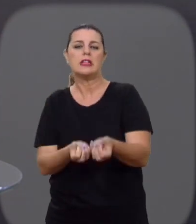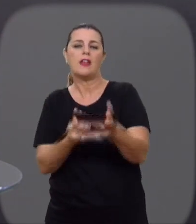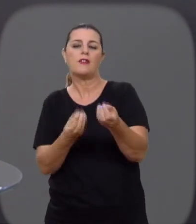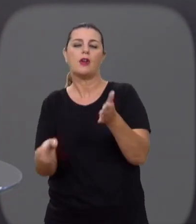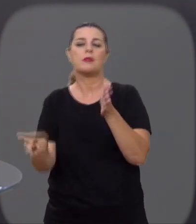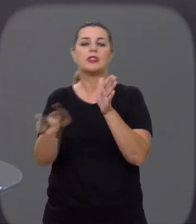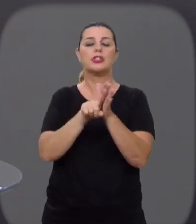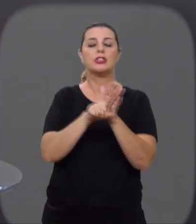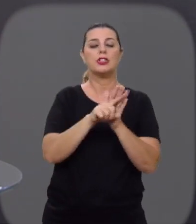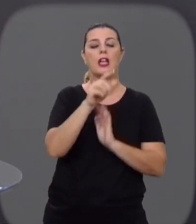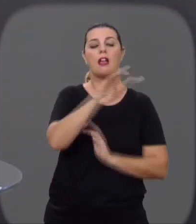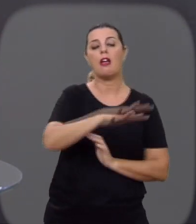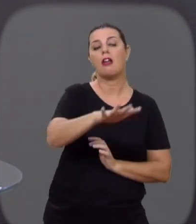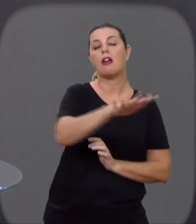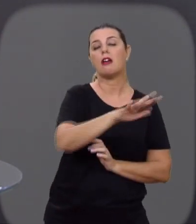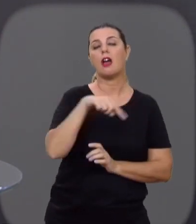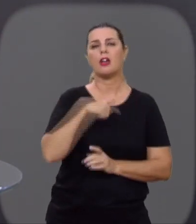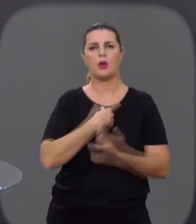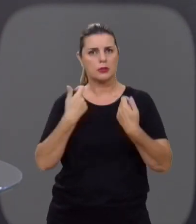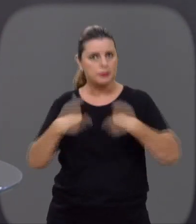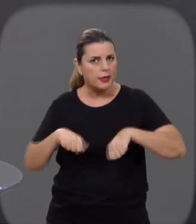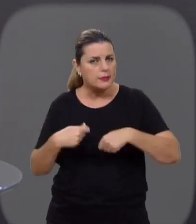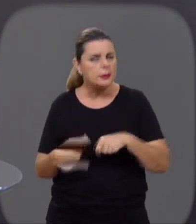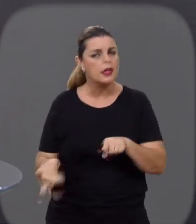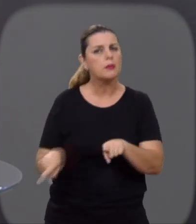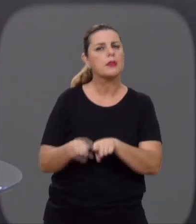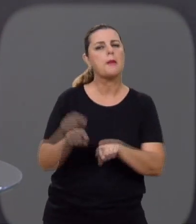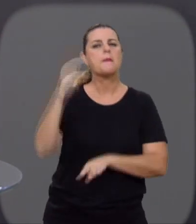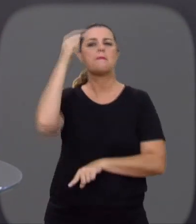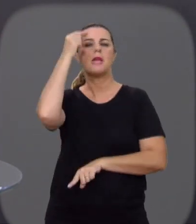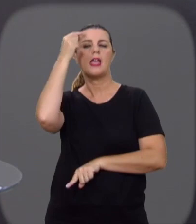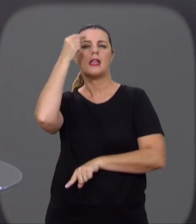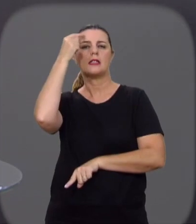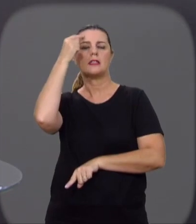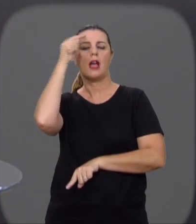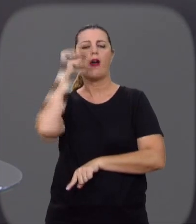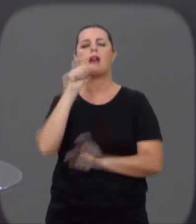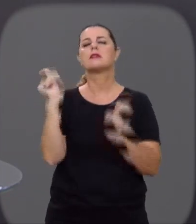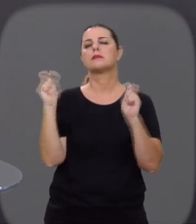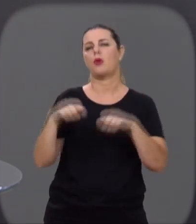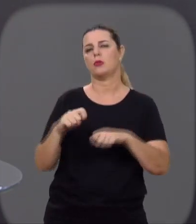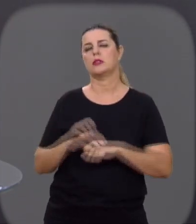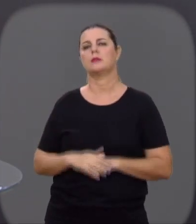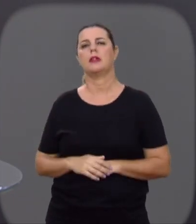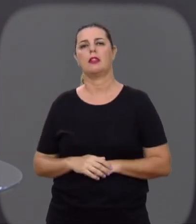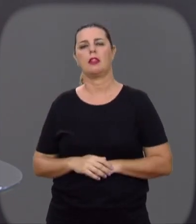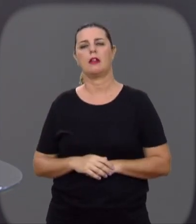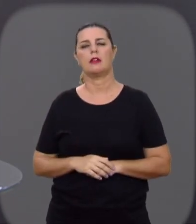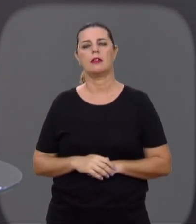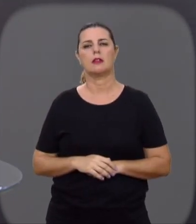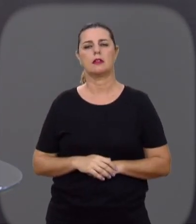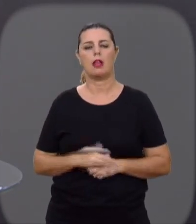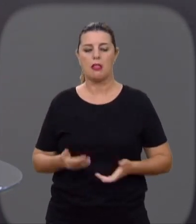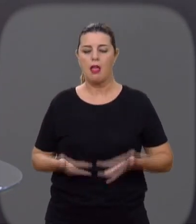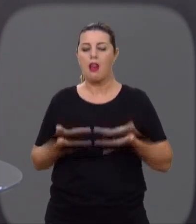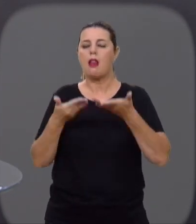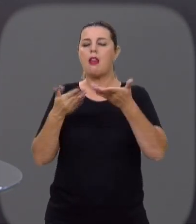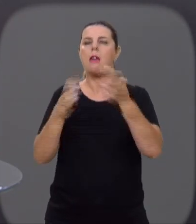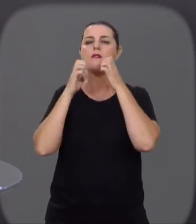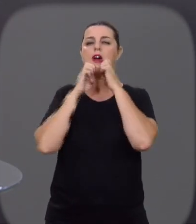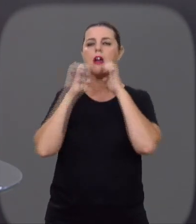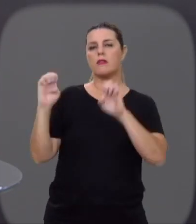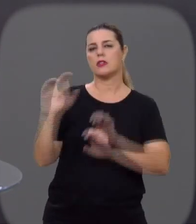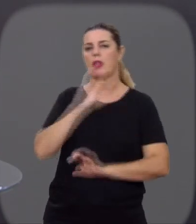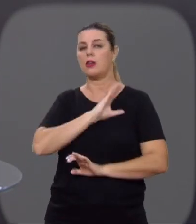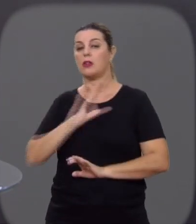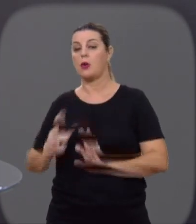informações cheguem até eles, né? E nós precisamos também estar pensando nessa possibilidade de levar o Evangelho de